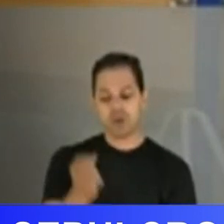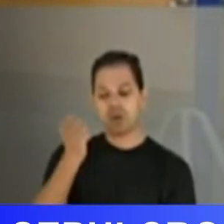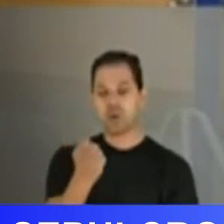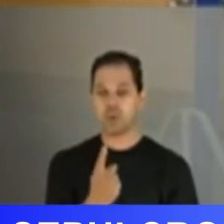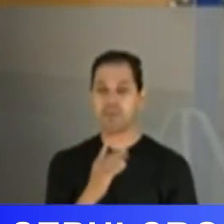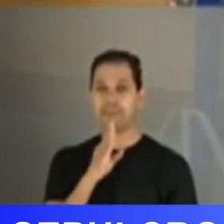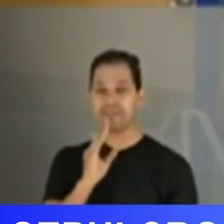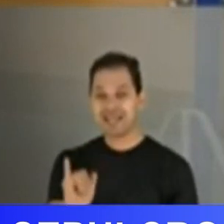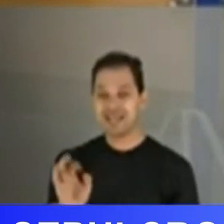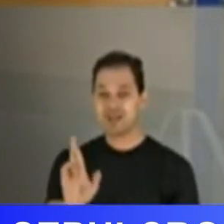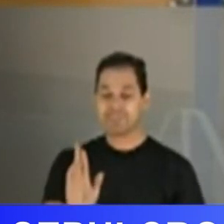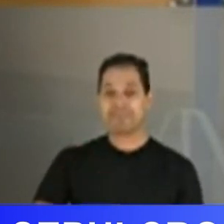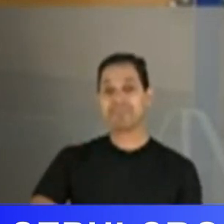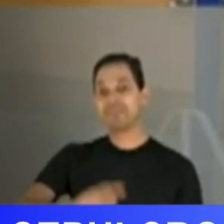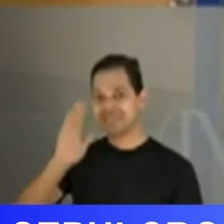R$1 bilhão.